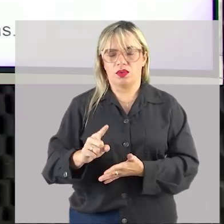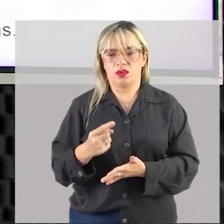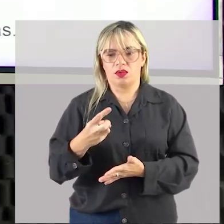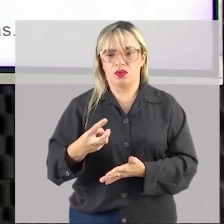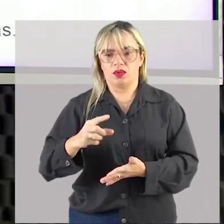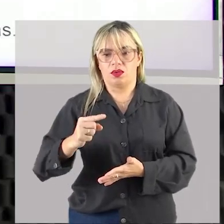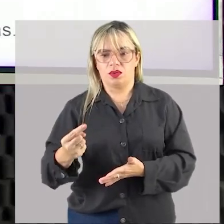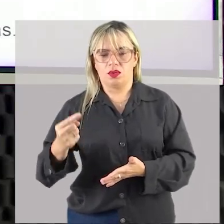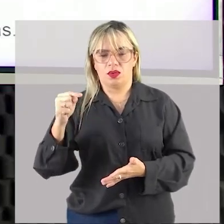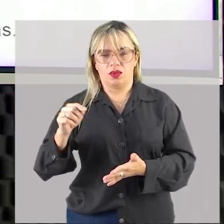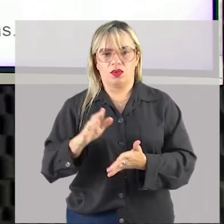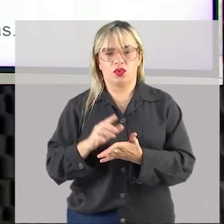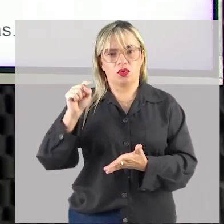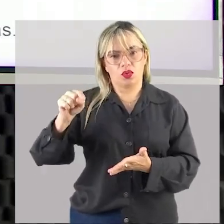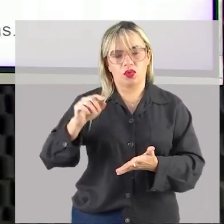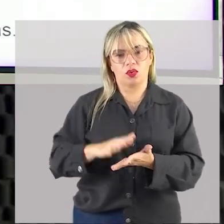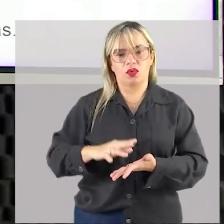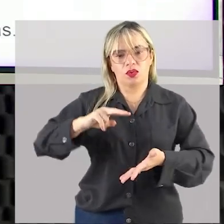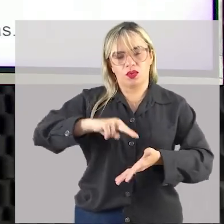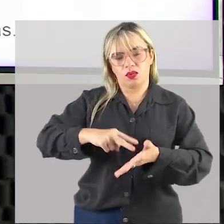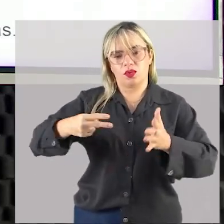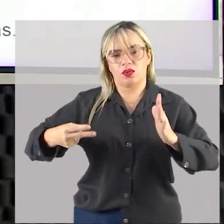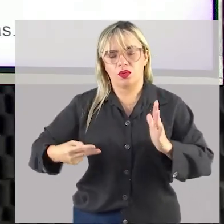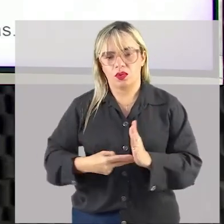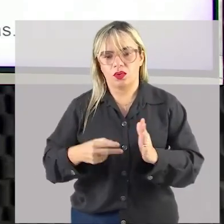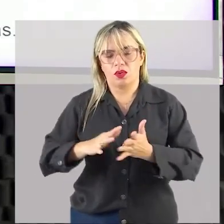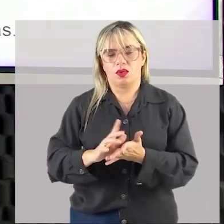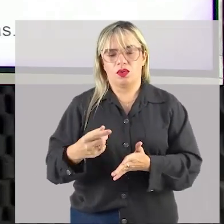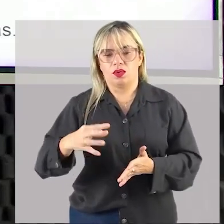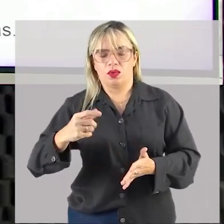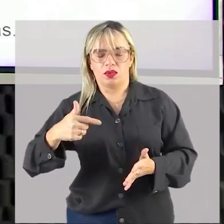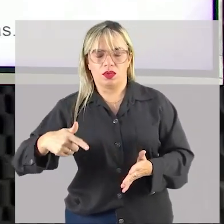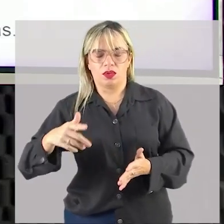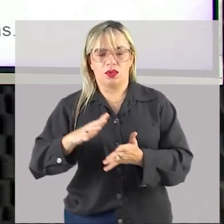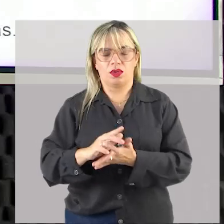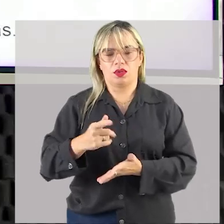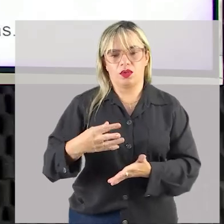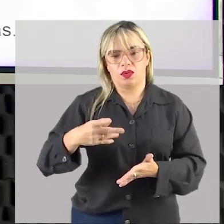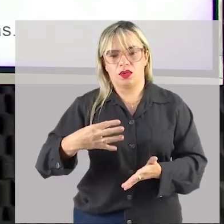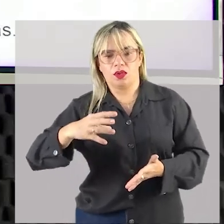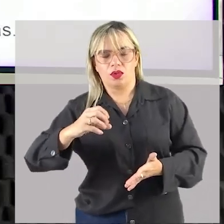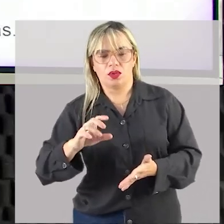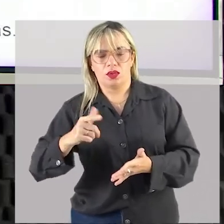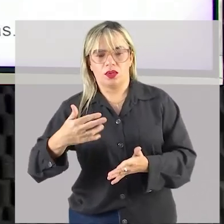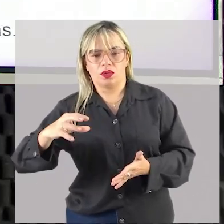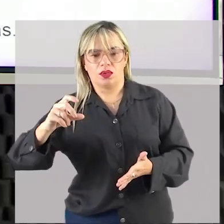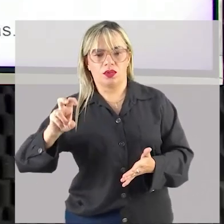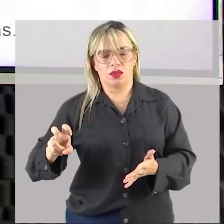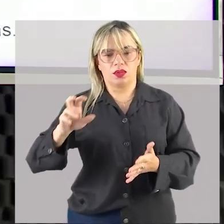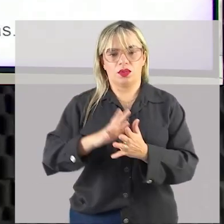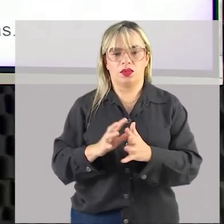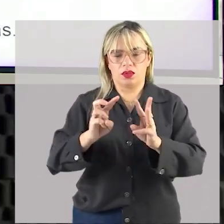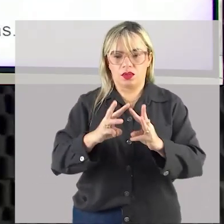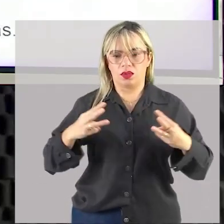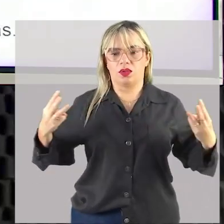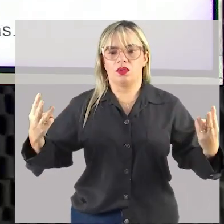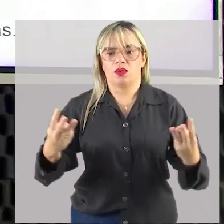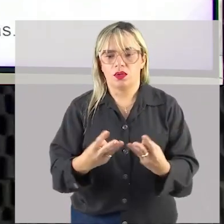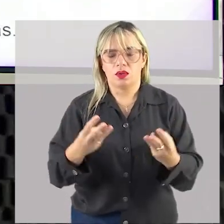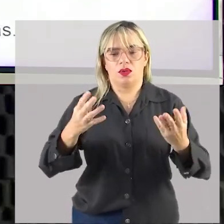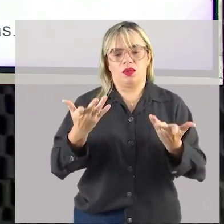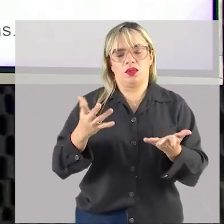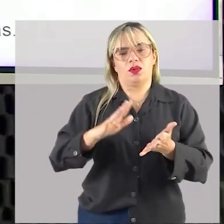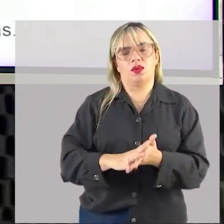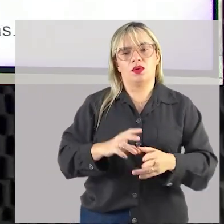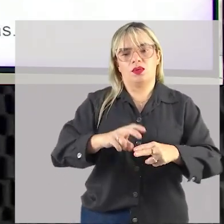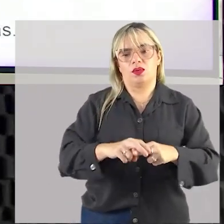131, césio 137, urânio 235, tu se refere à massa daquele elemento, tá? Então, o iodo 131 é um iodo